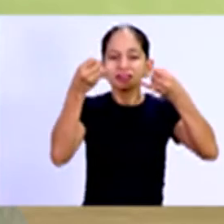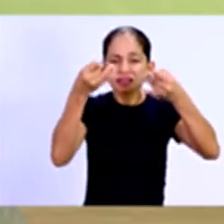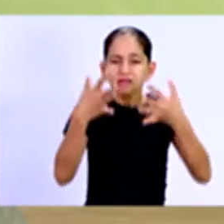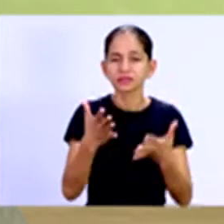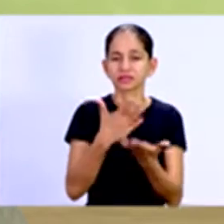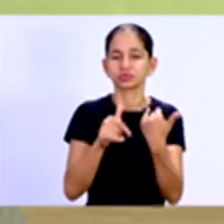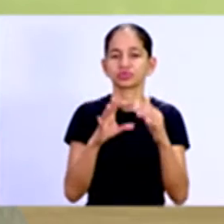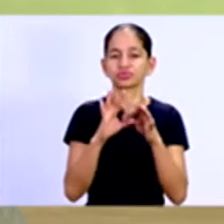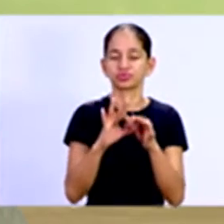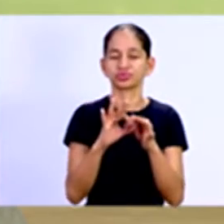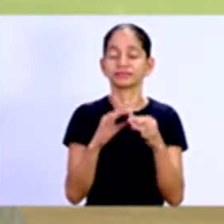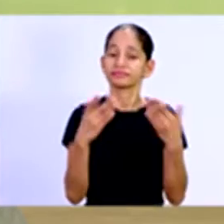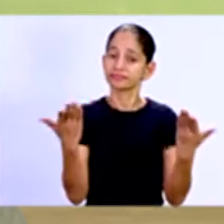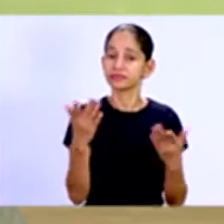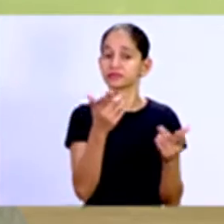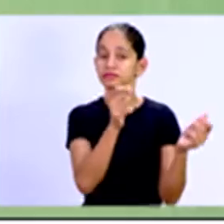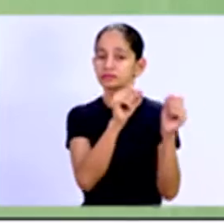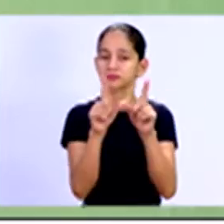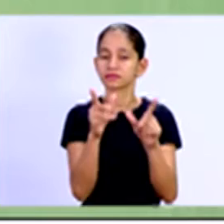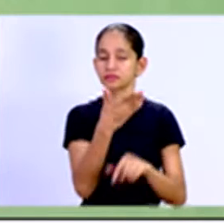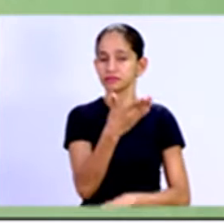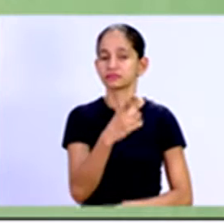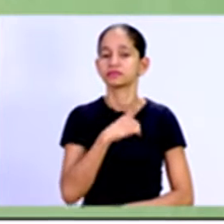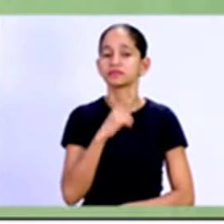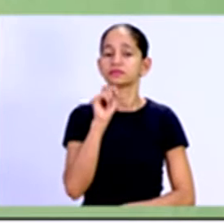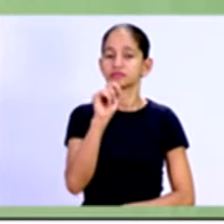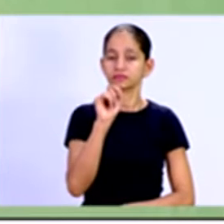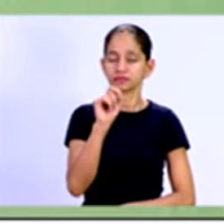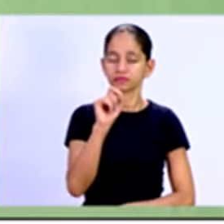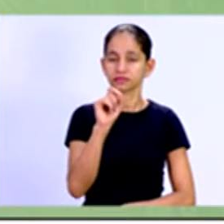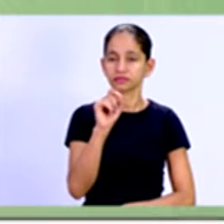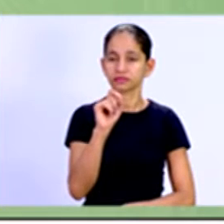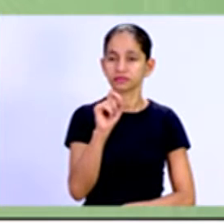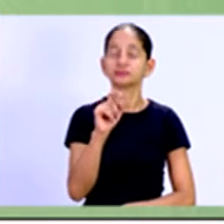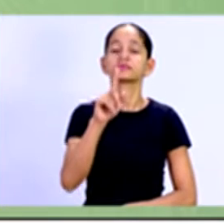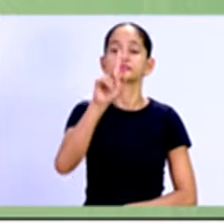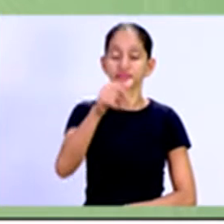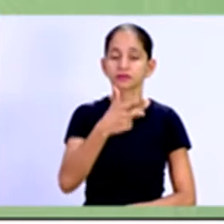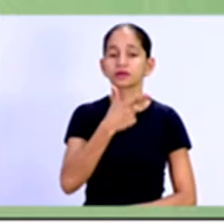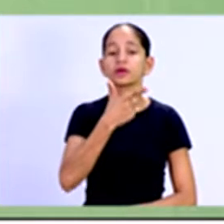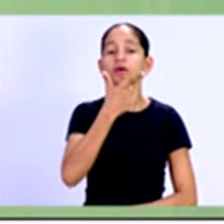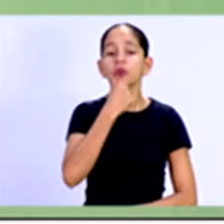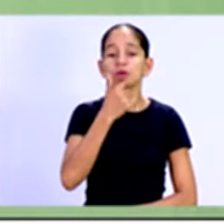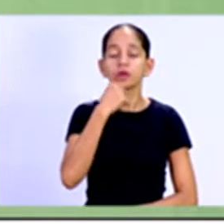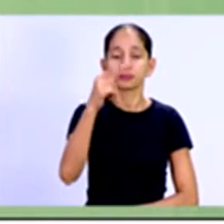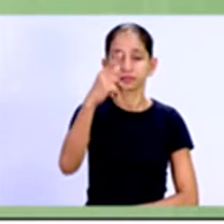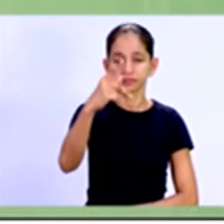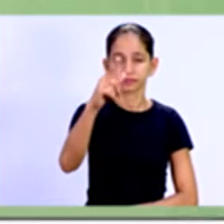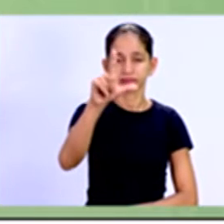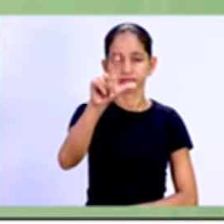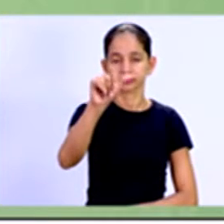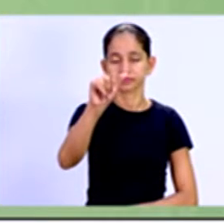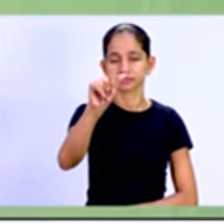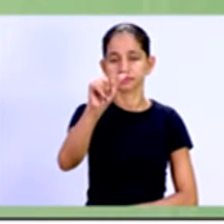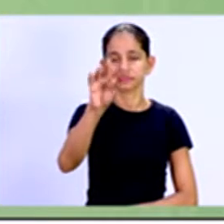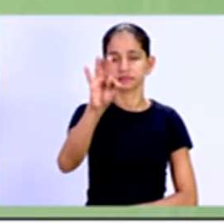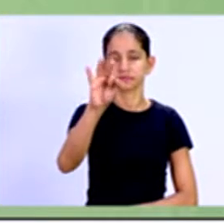queremos. No próximo slide nós temos aí o conceito de Platão, né? Ética racionalista